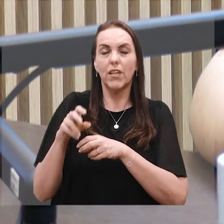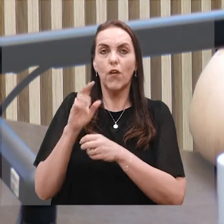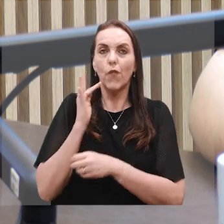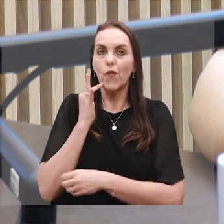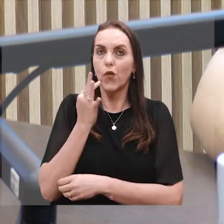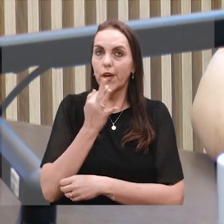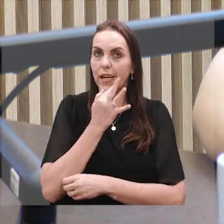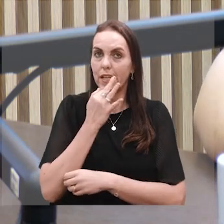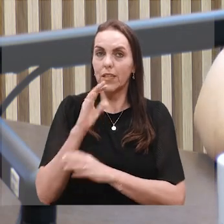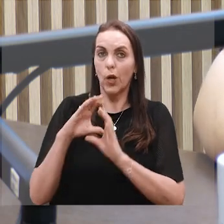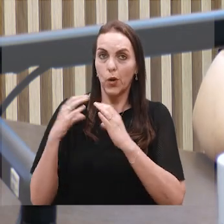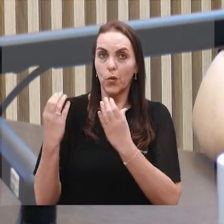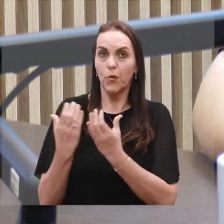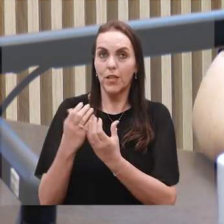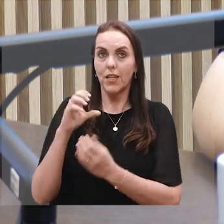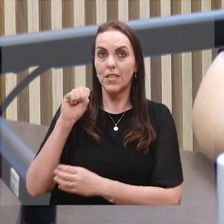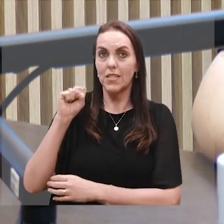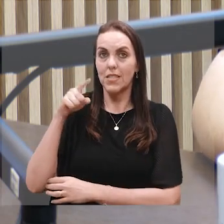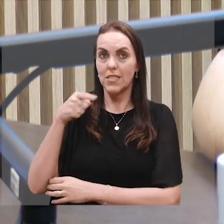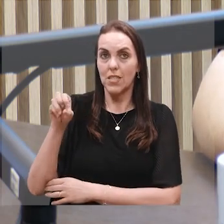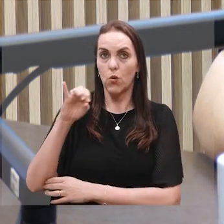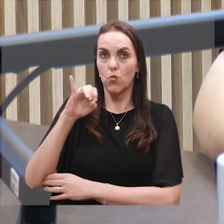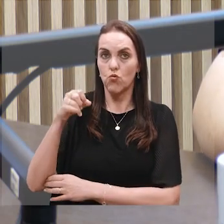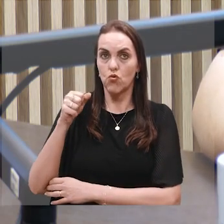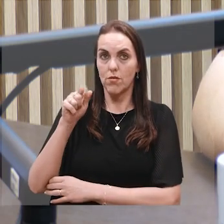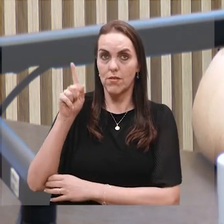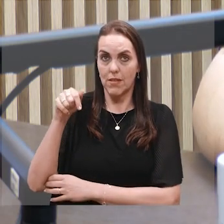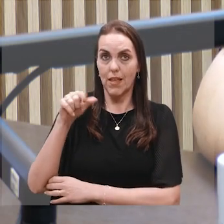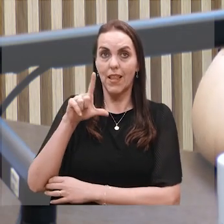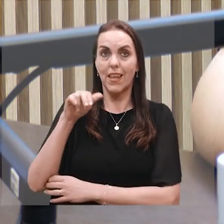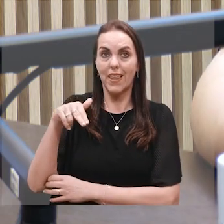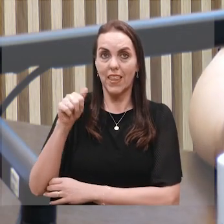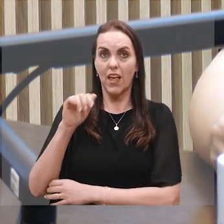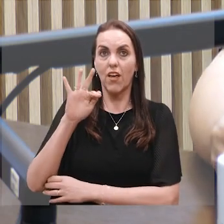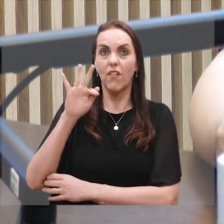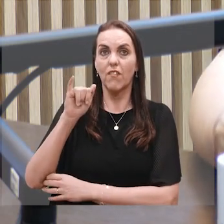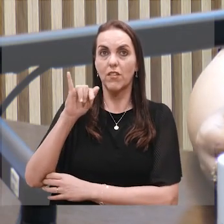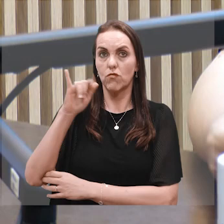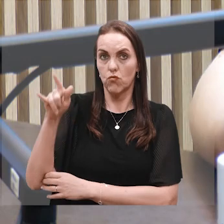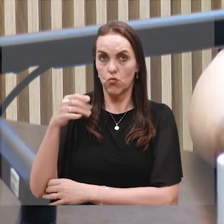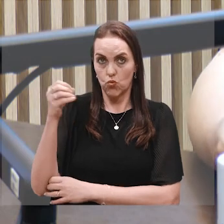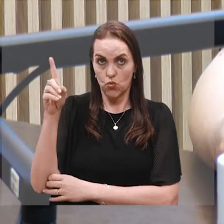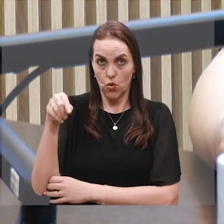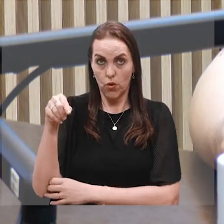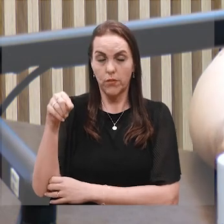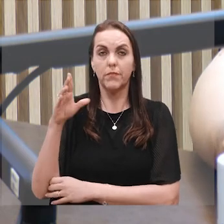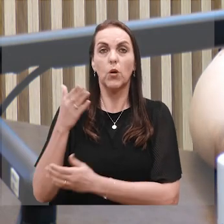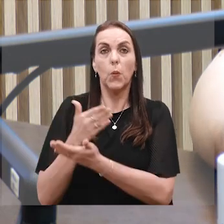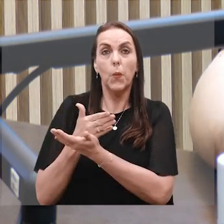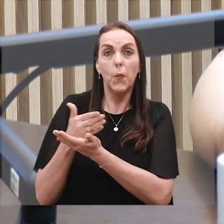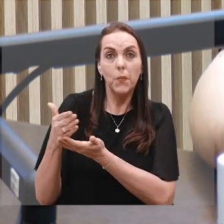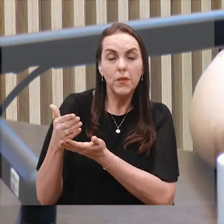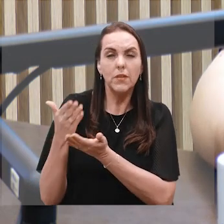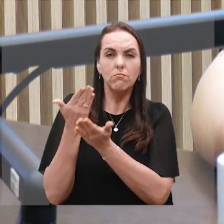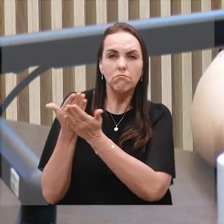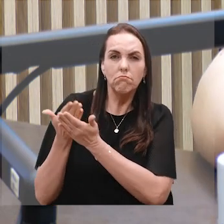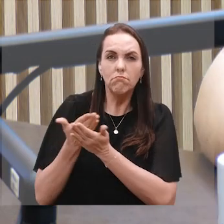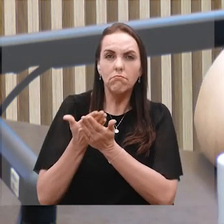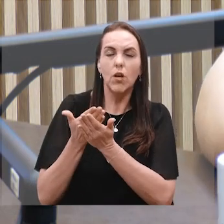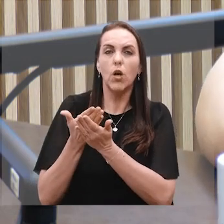Forqueta, da comunidade São José da Linha Feijó, e lá eu comecei meus estudos numa